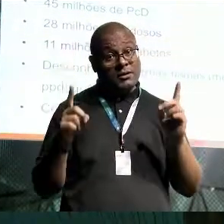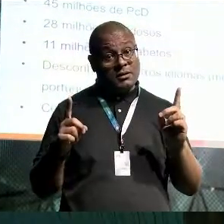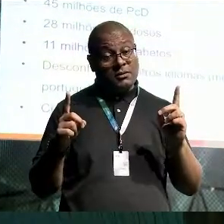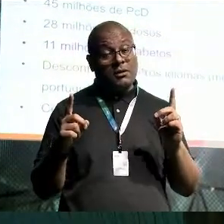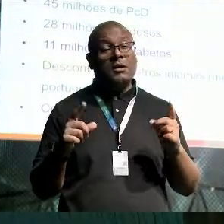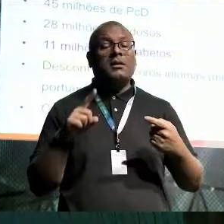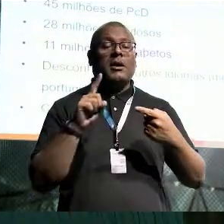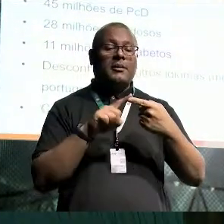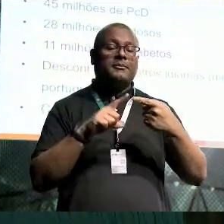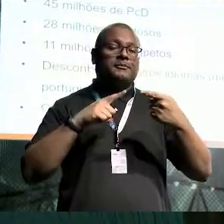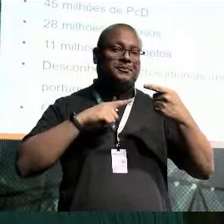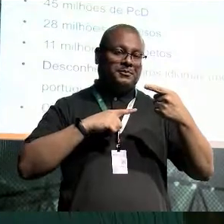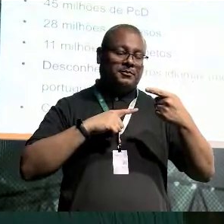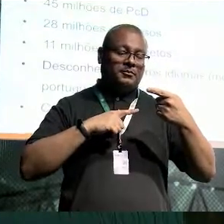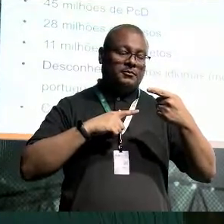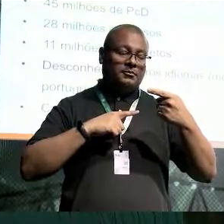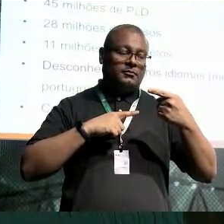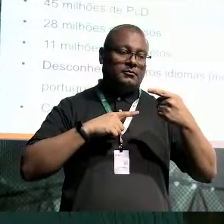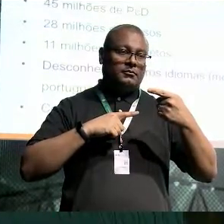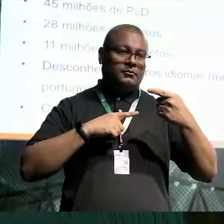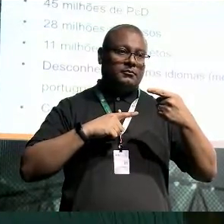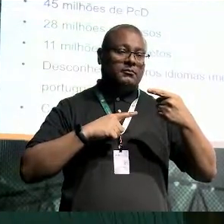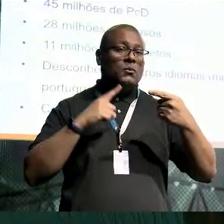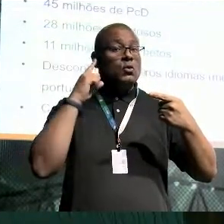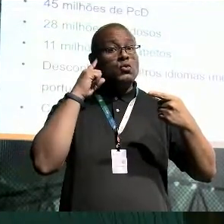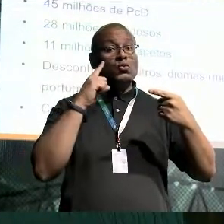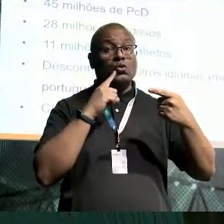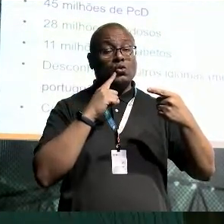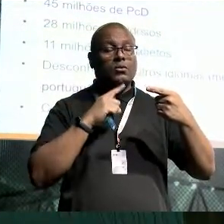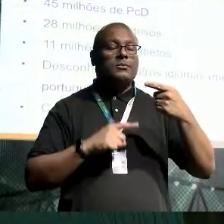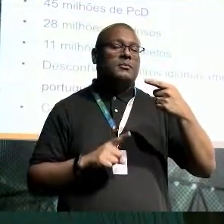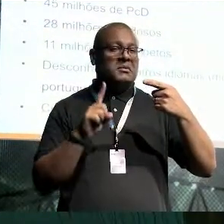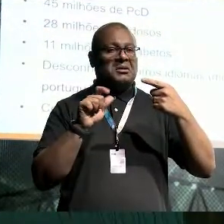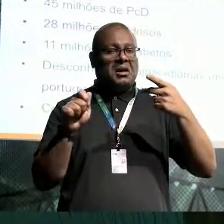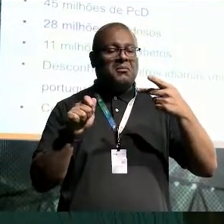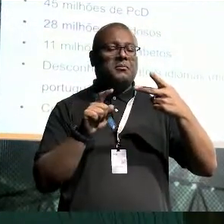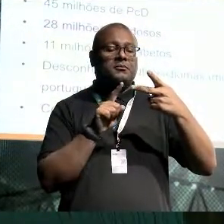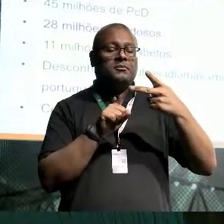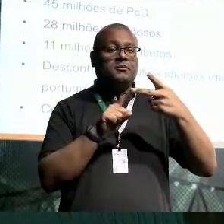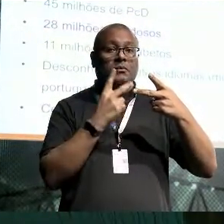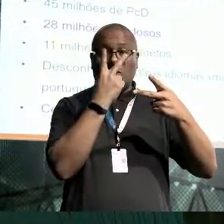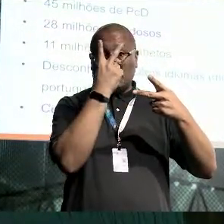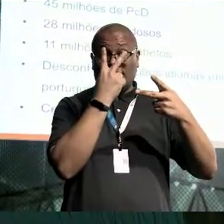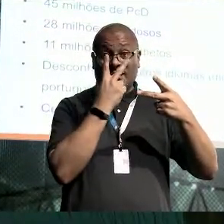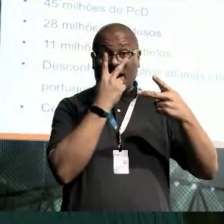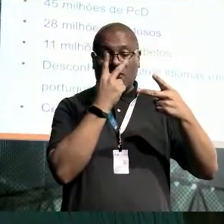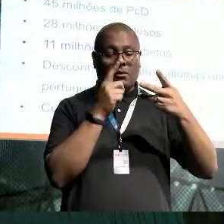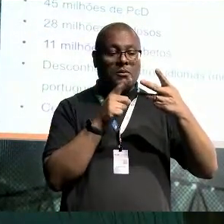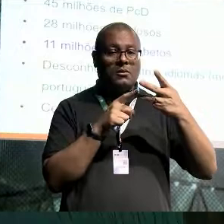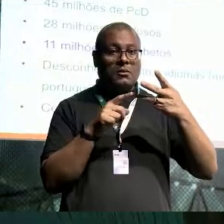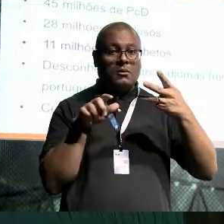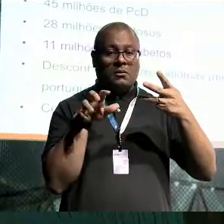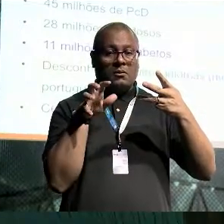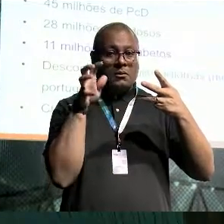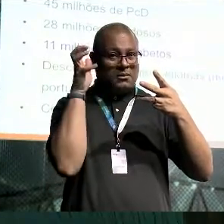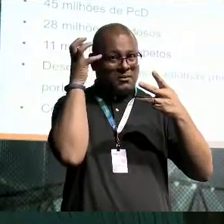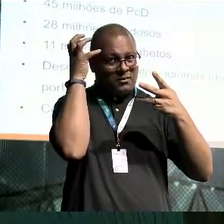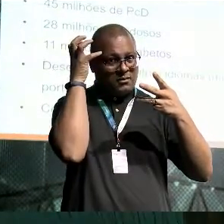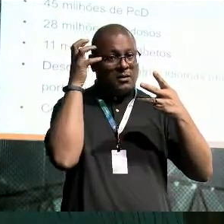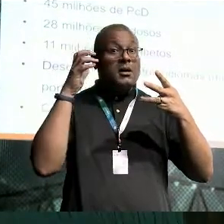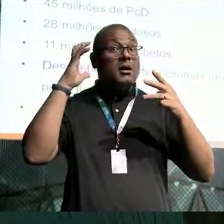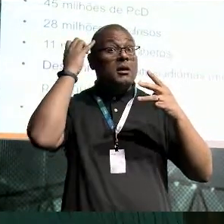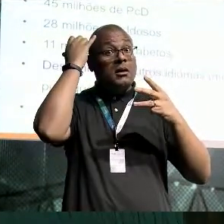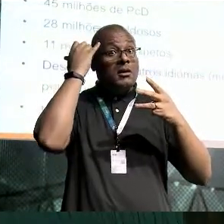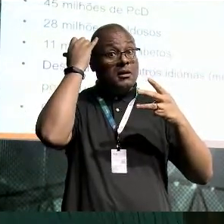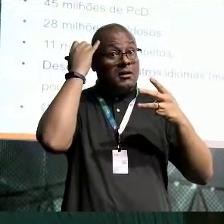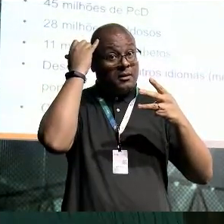inclui pessoas que têm deficiência auditiva, deficiência visual, deficiência motora e deficiência